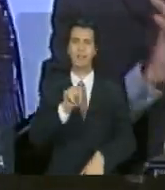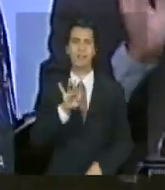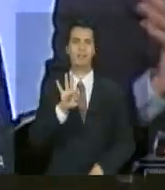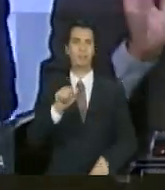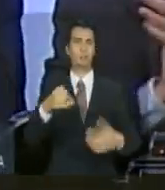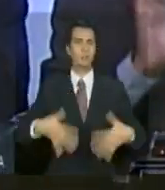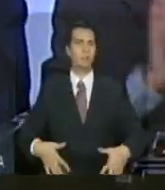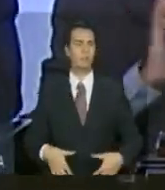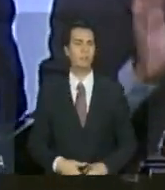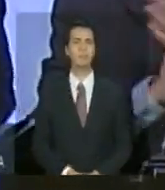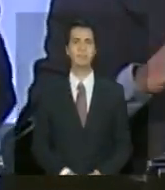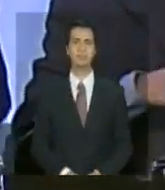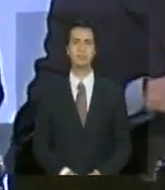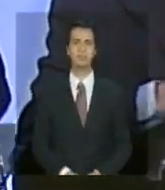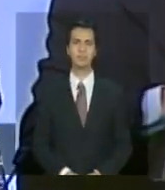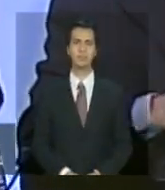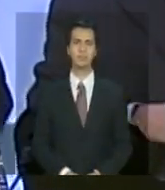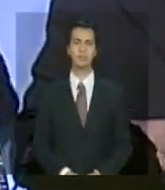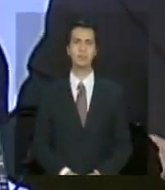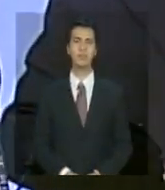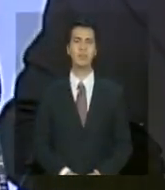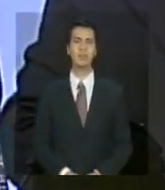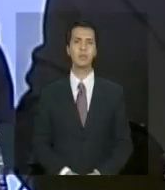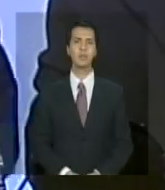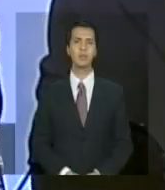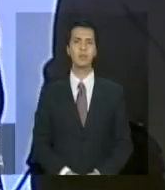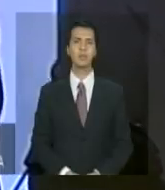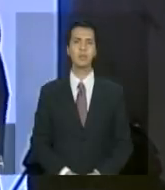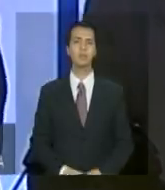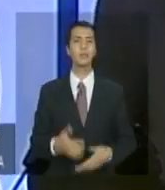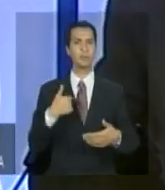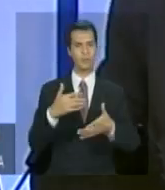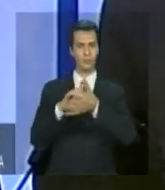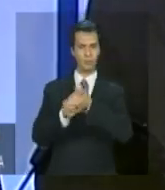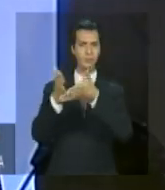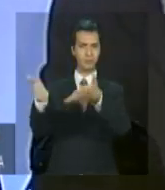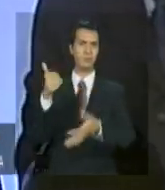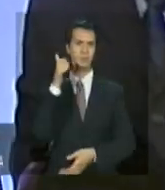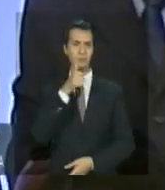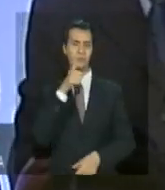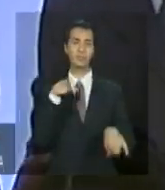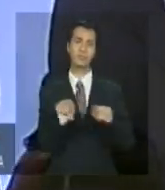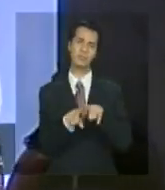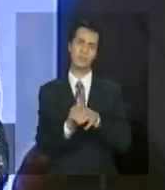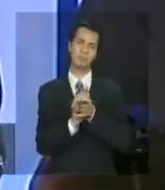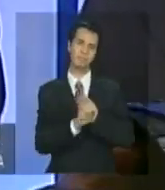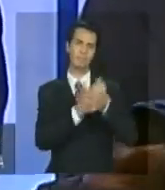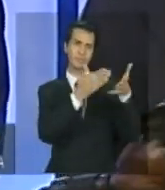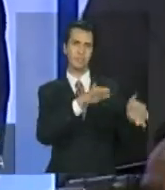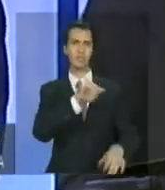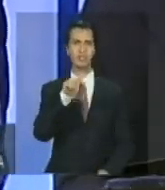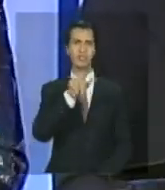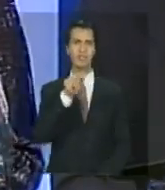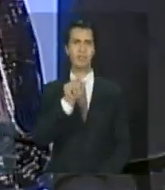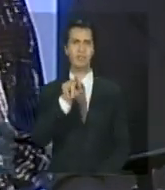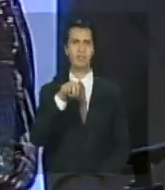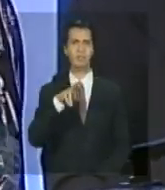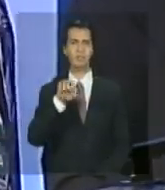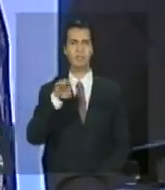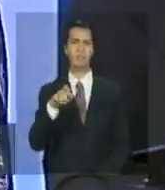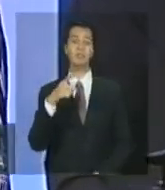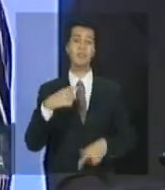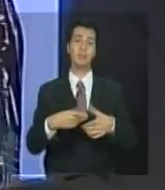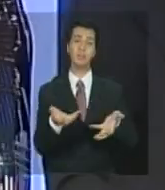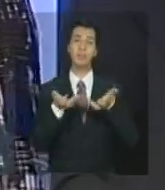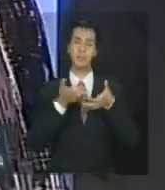E, ao dirigir esse cumprimento às funcionárias, eu queria homenagear a Jaqueline. Queria